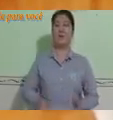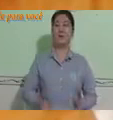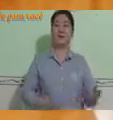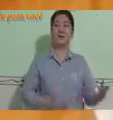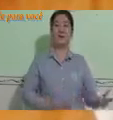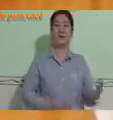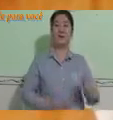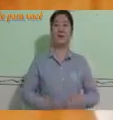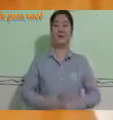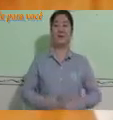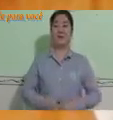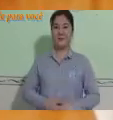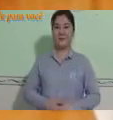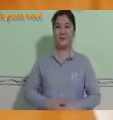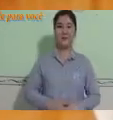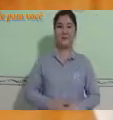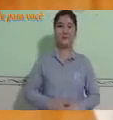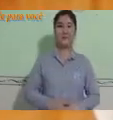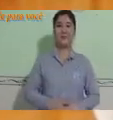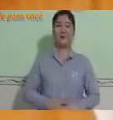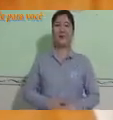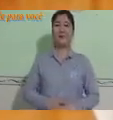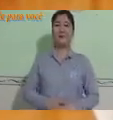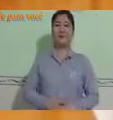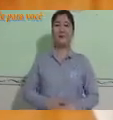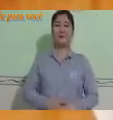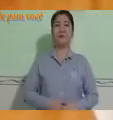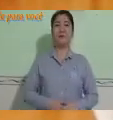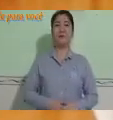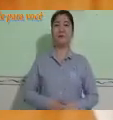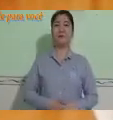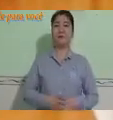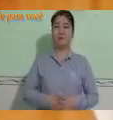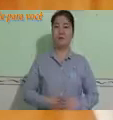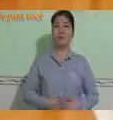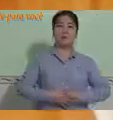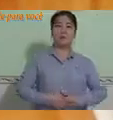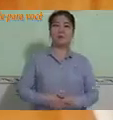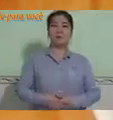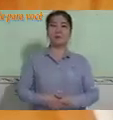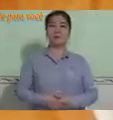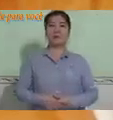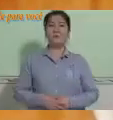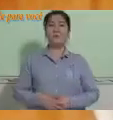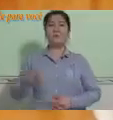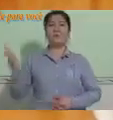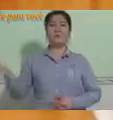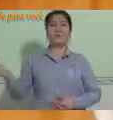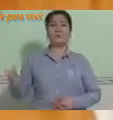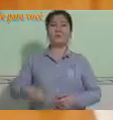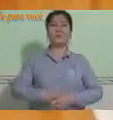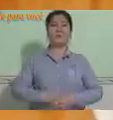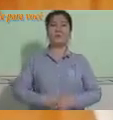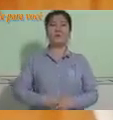sazão, ajinomoto, ketchup, mostarda, maionese, ponto e vírgula sopas, caldos e refeições